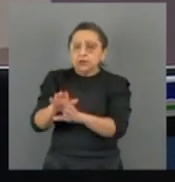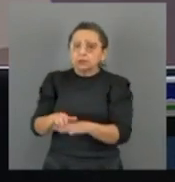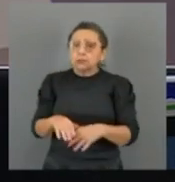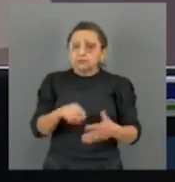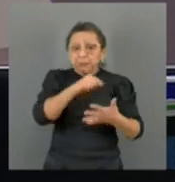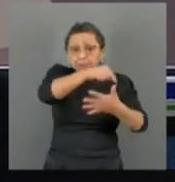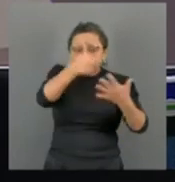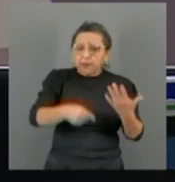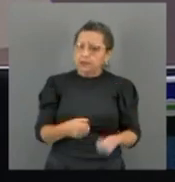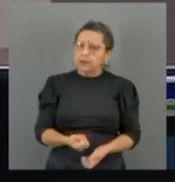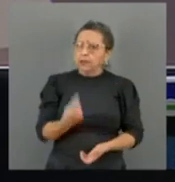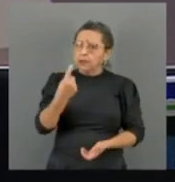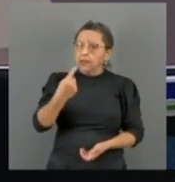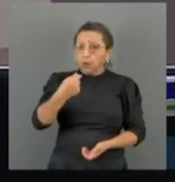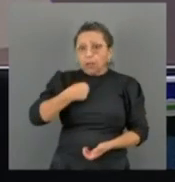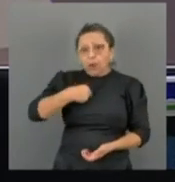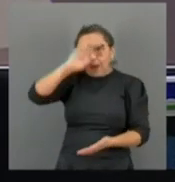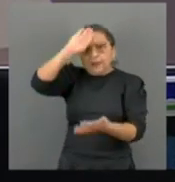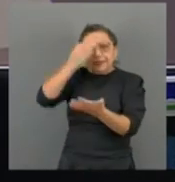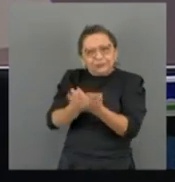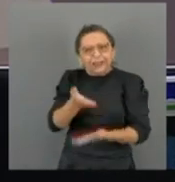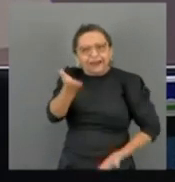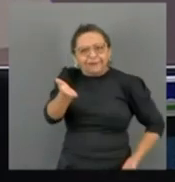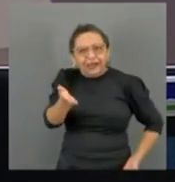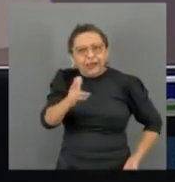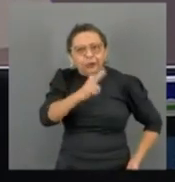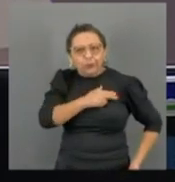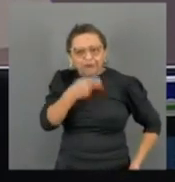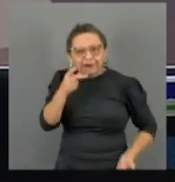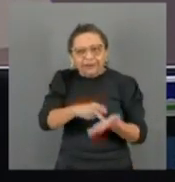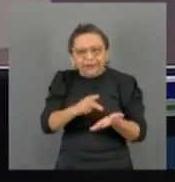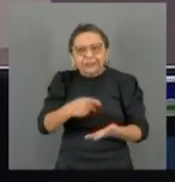então eu acreditava nele. E não sei